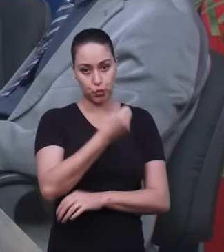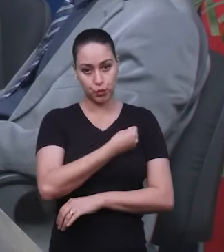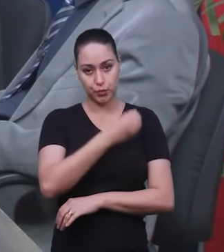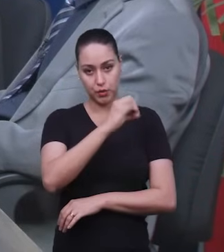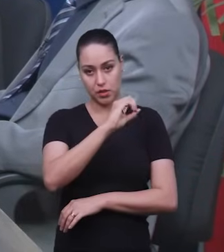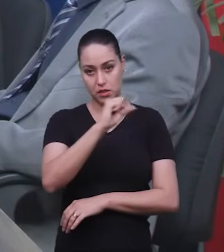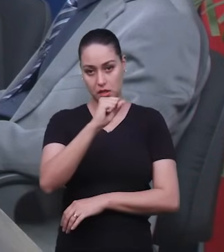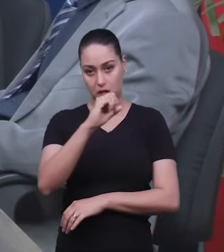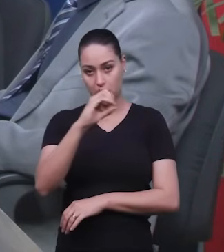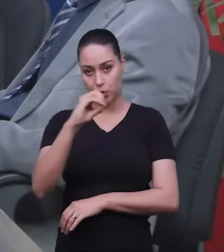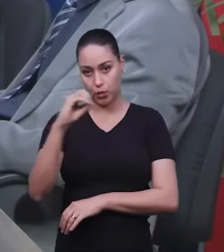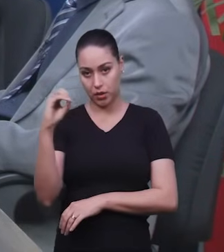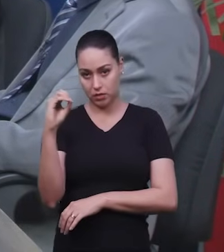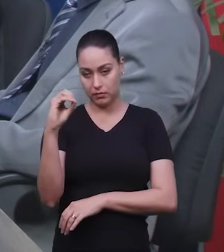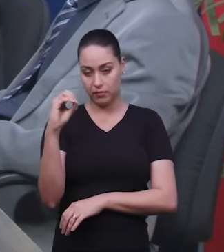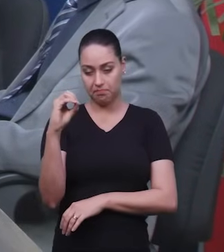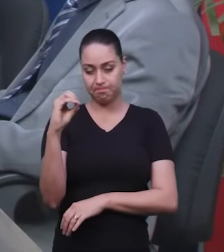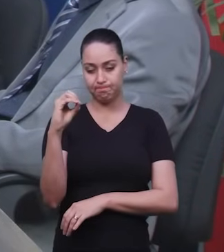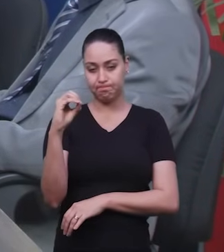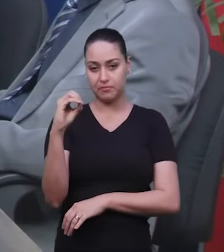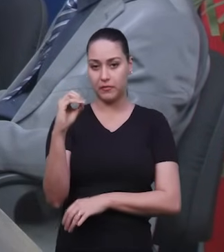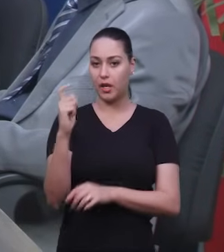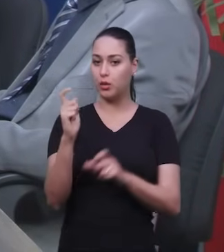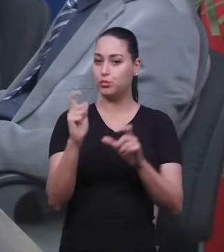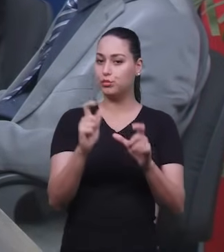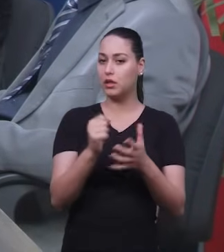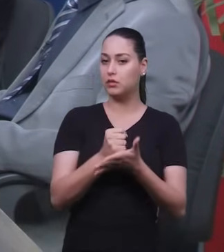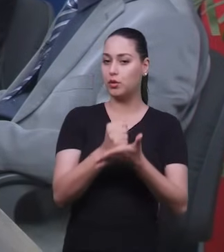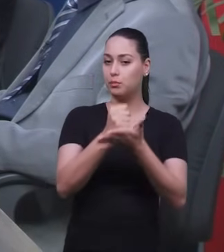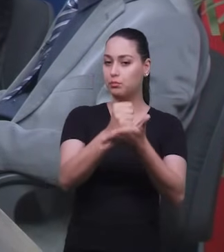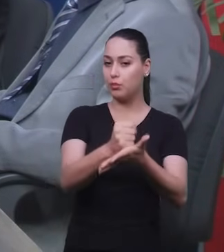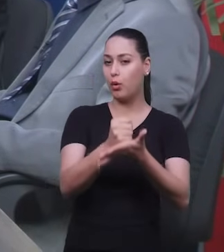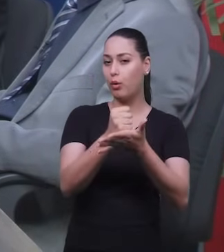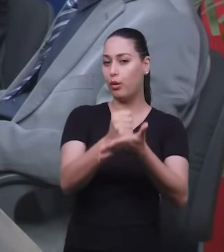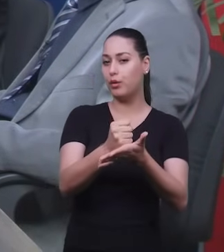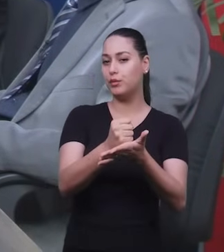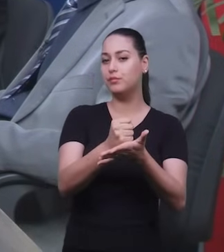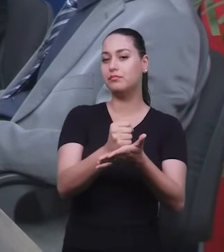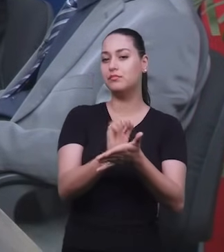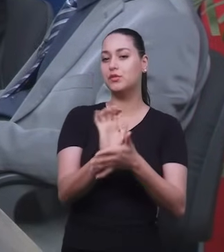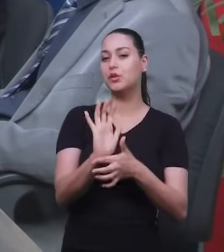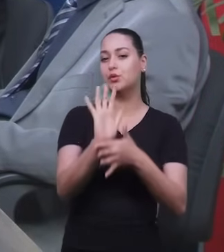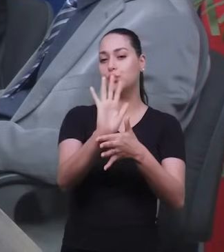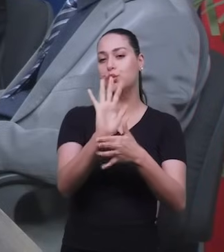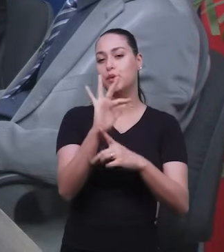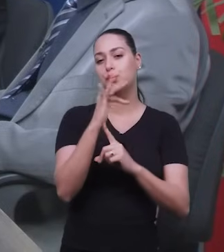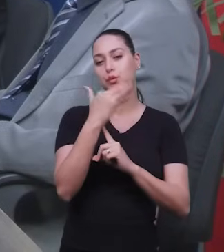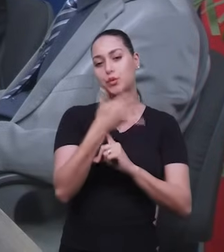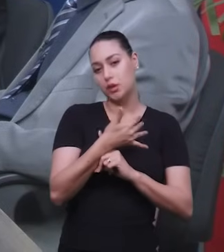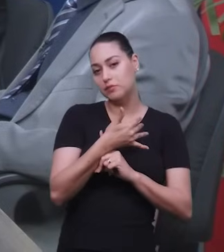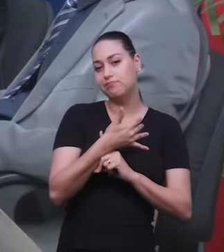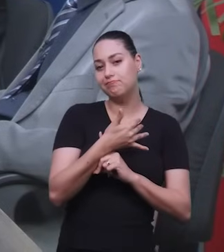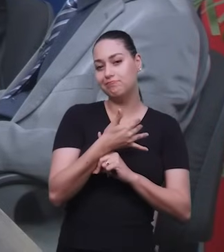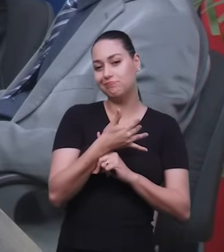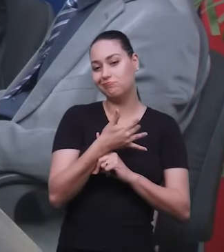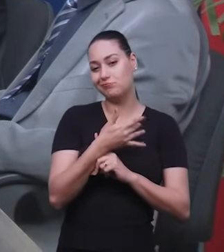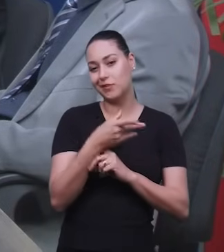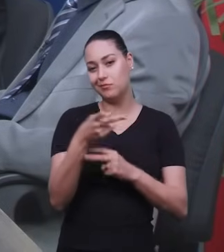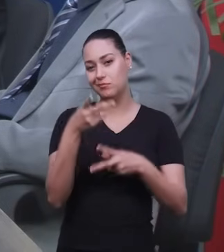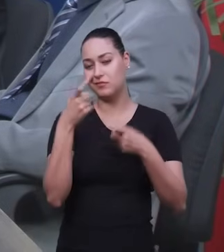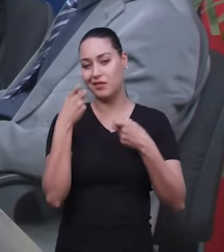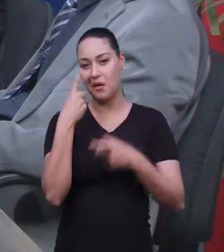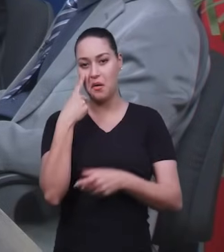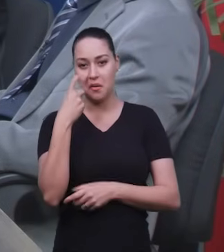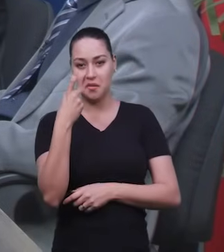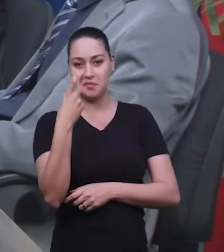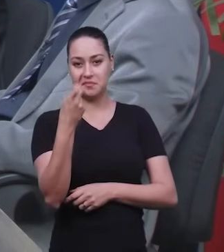um canal onde eles têm ali uma palavra de auxílio, um refúgio. E que chama também a atenção é que